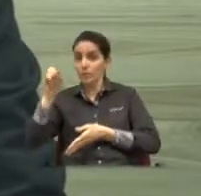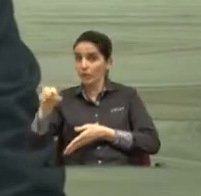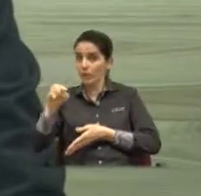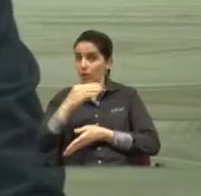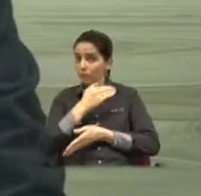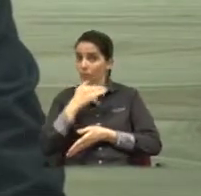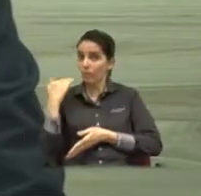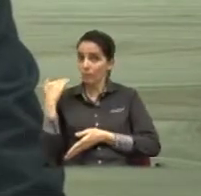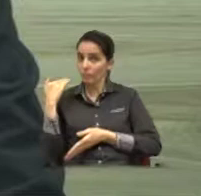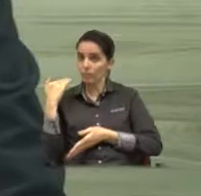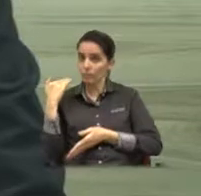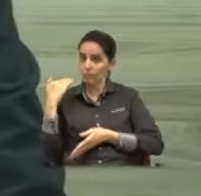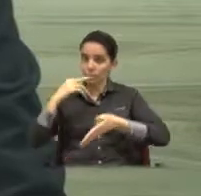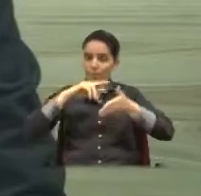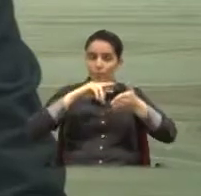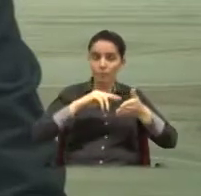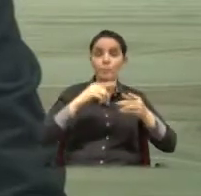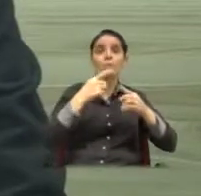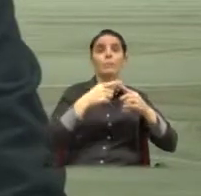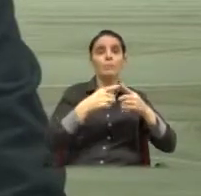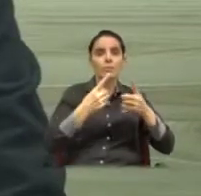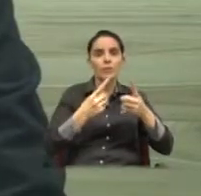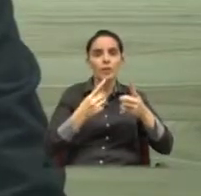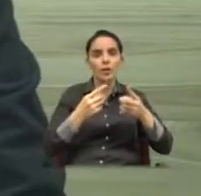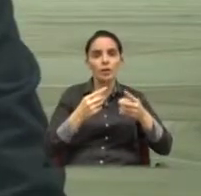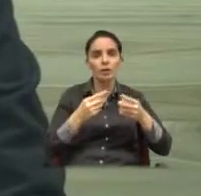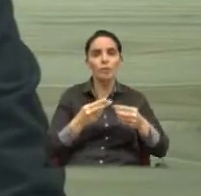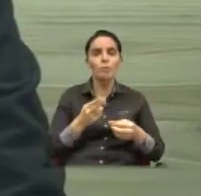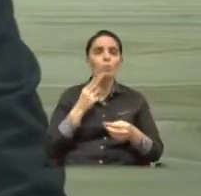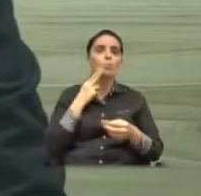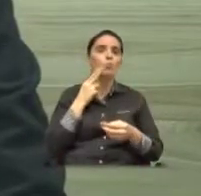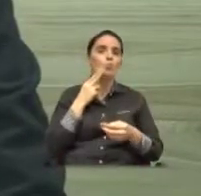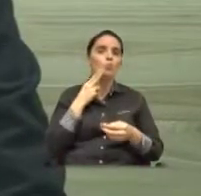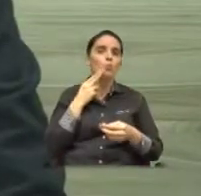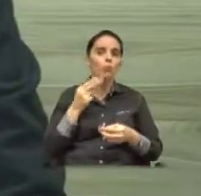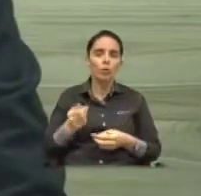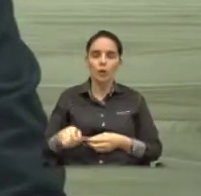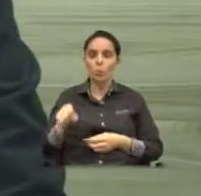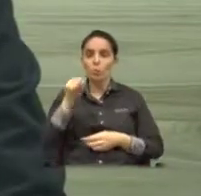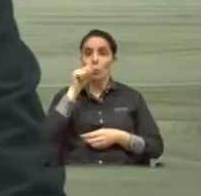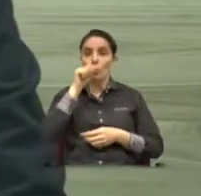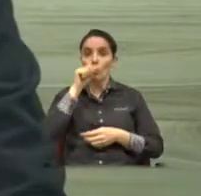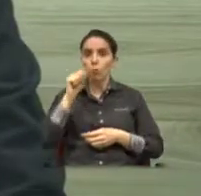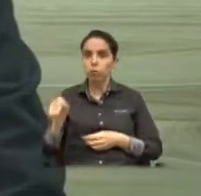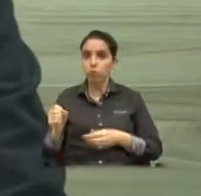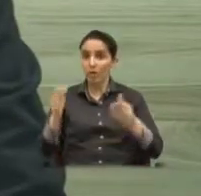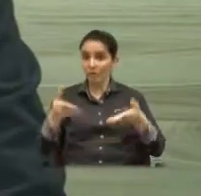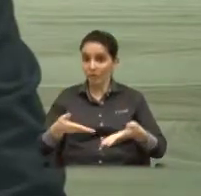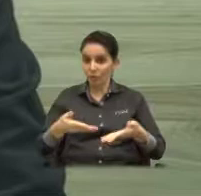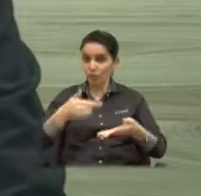ao tabagismo. E relacionou que a estimativa esse ano é de